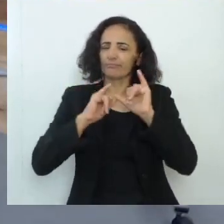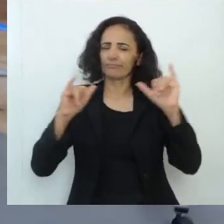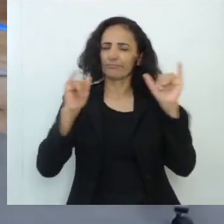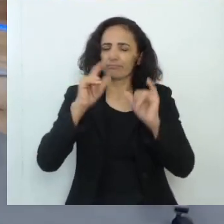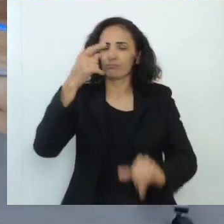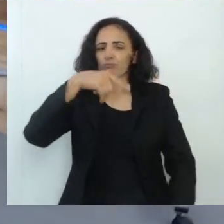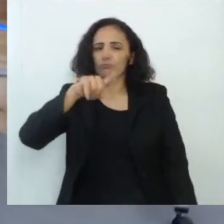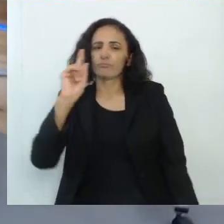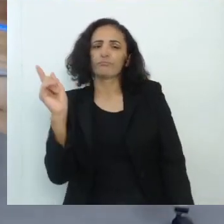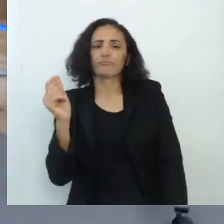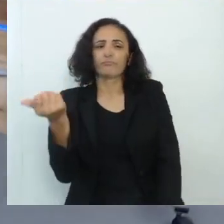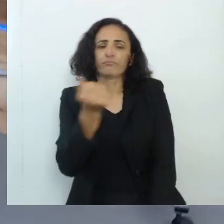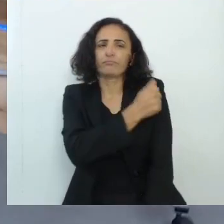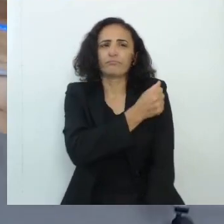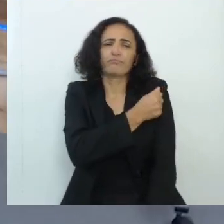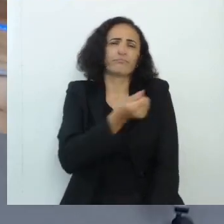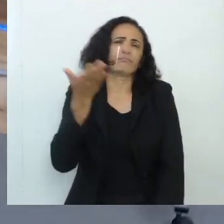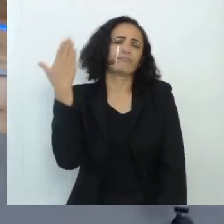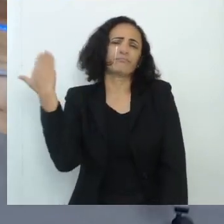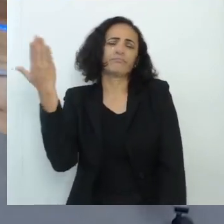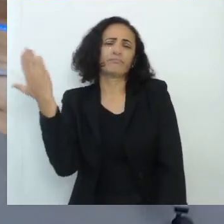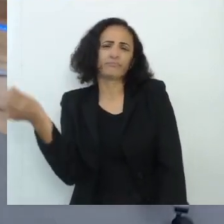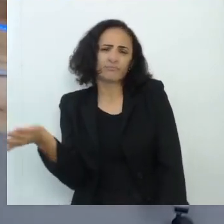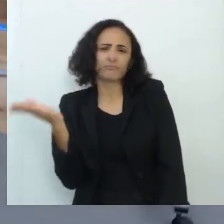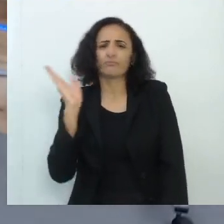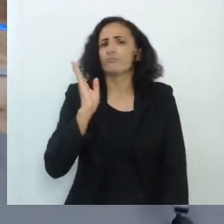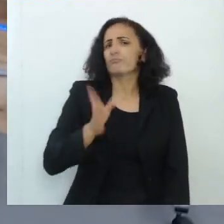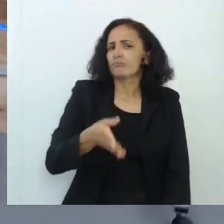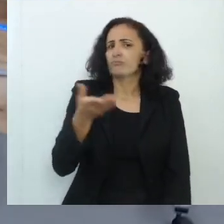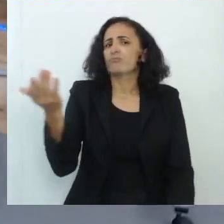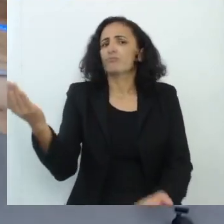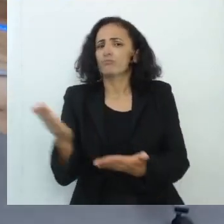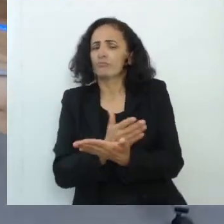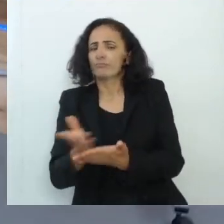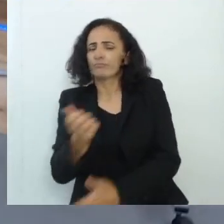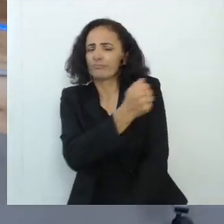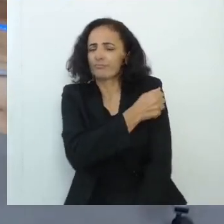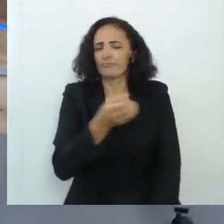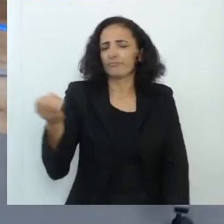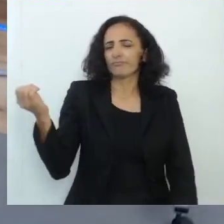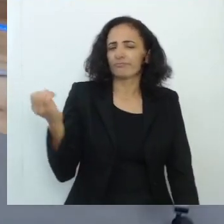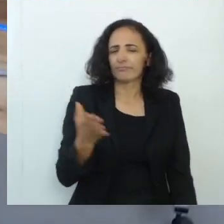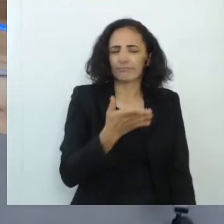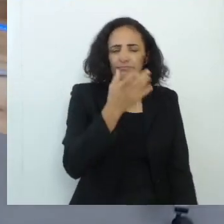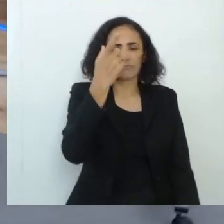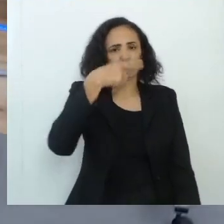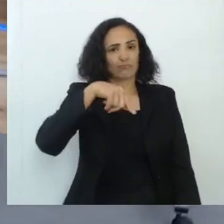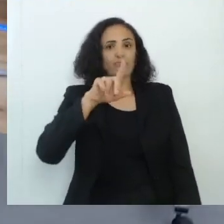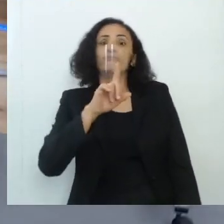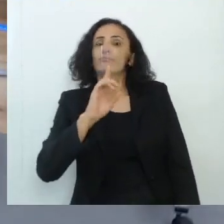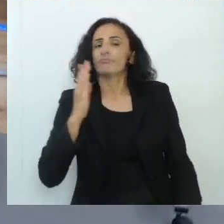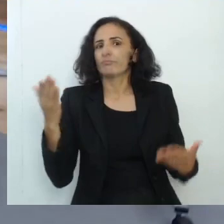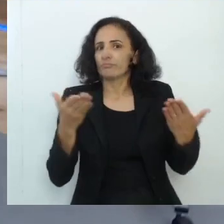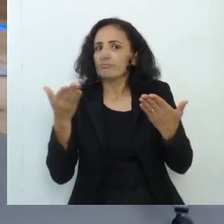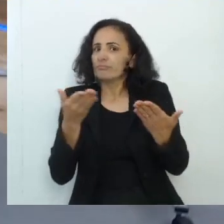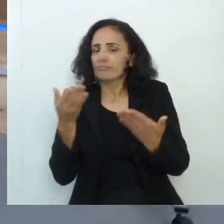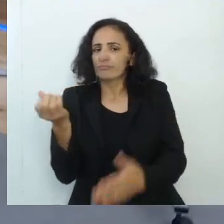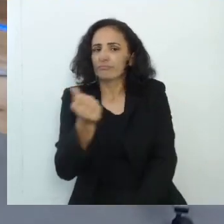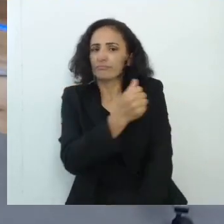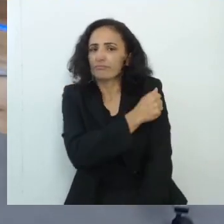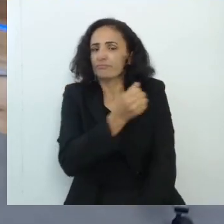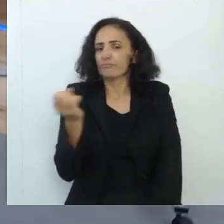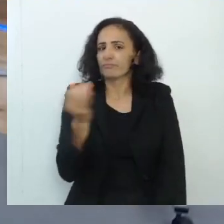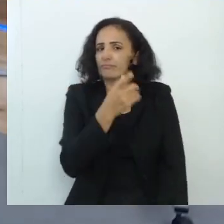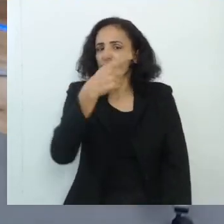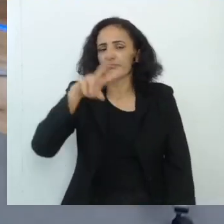que tem muita gente veterana aí que vai dizer, tá, André, eu já sei, mas lembra que tem uns novatos também, galera. Então assim, se tu tá chegando agora no EducaPE,